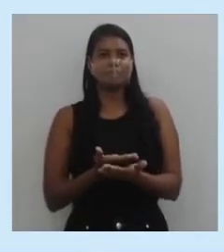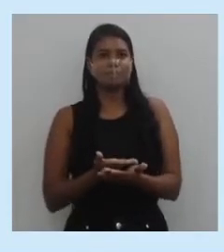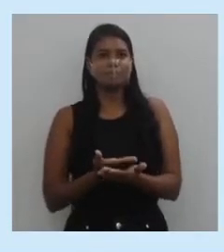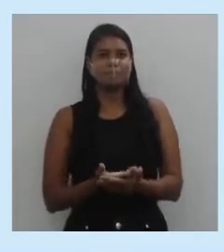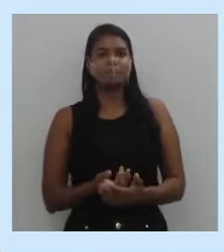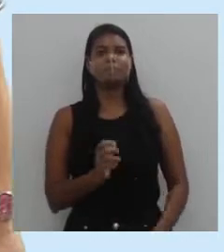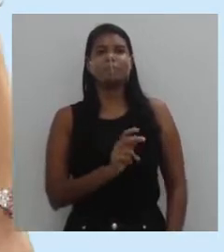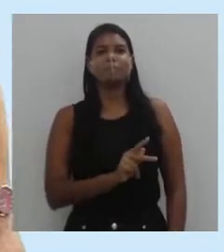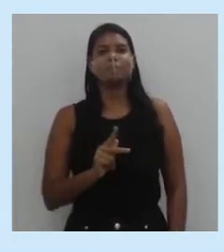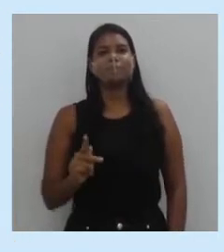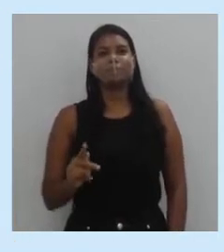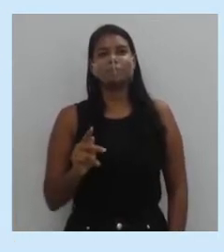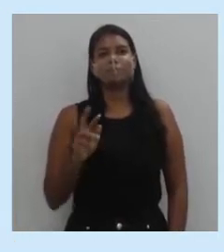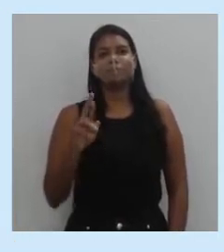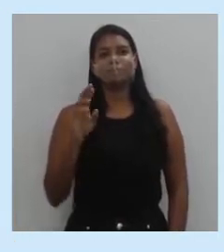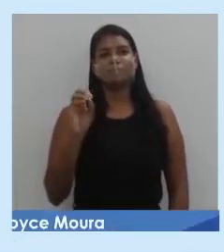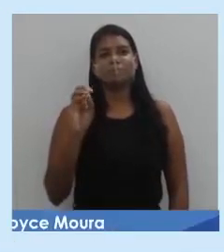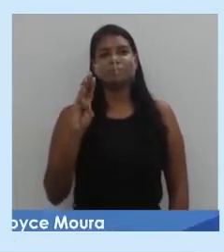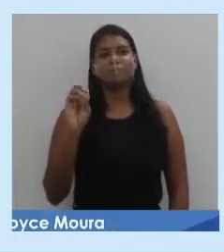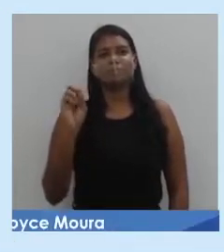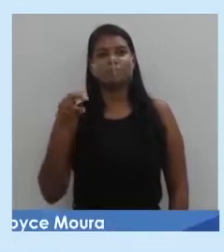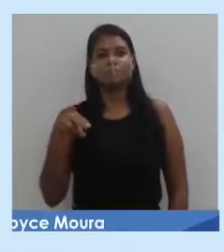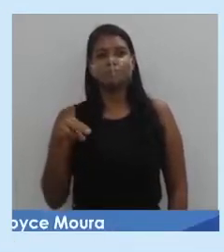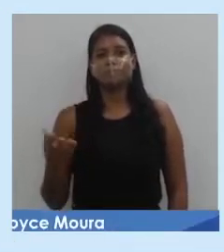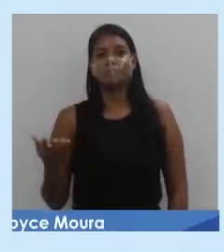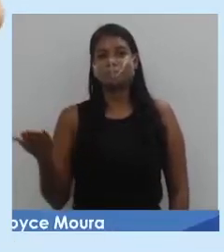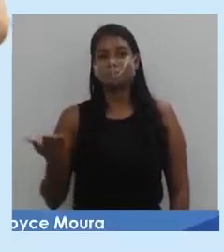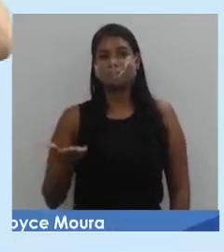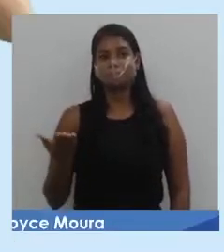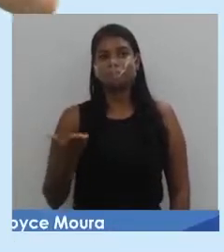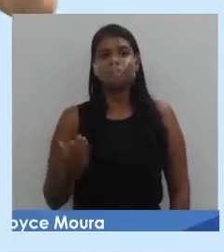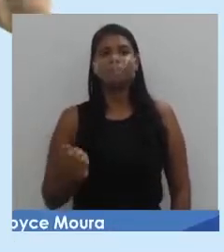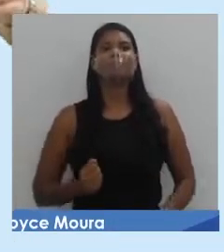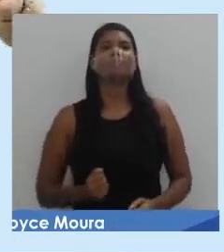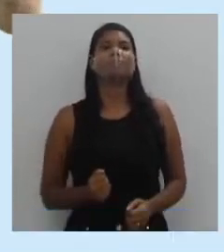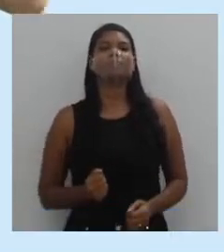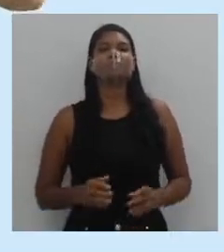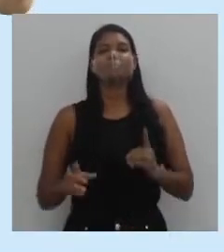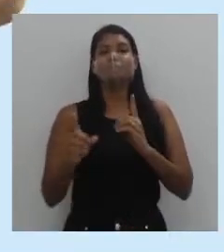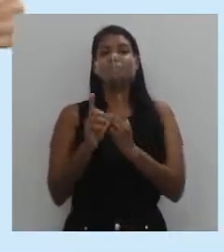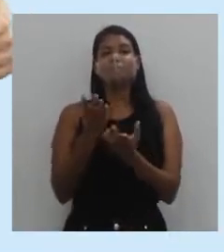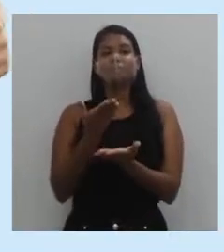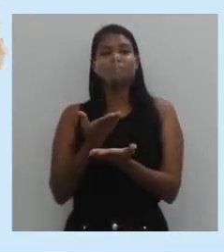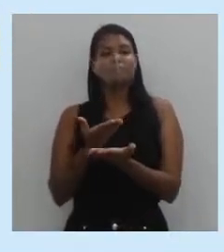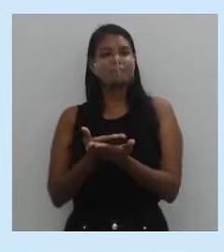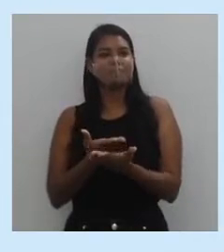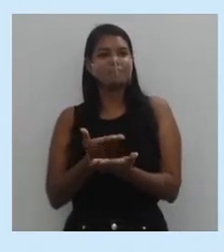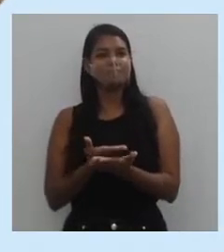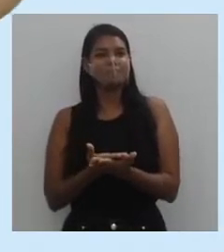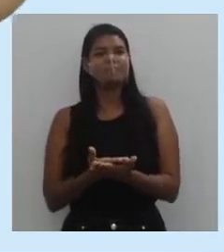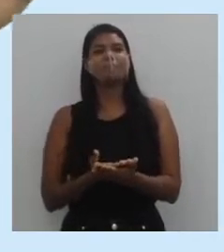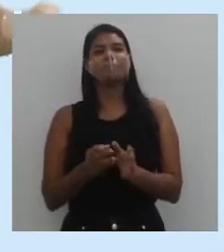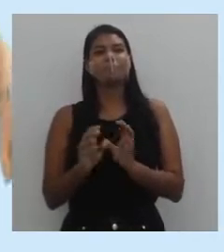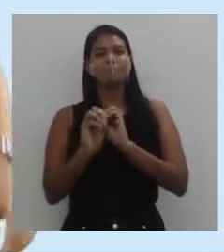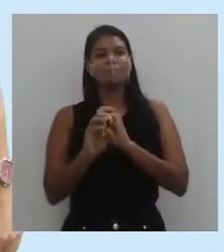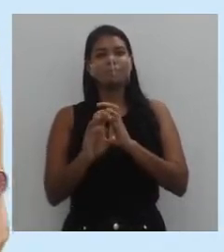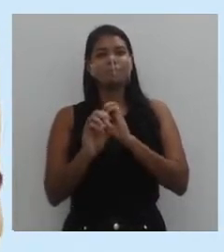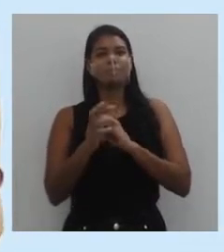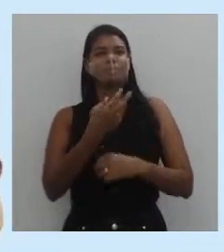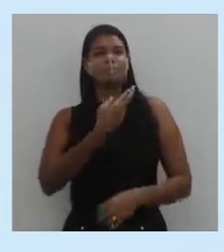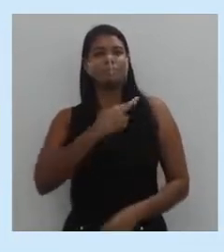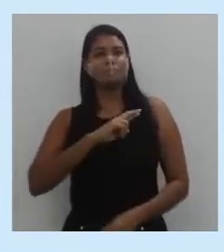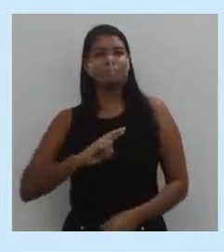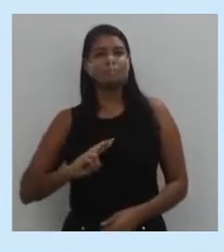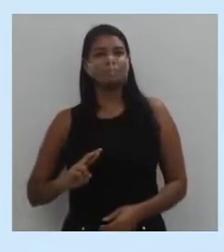Olá, estudantes! Eu sou o professor Robson Tavares e hoje nós temos mais um encontro da nossa série sobre